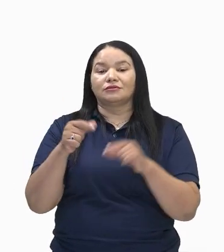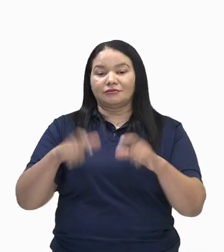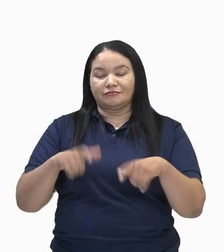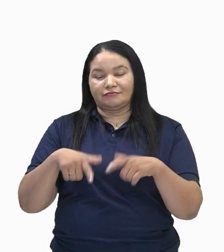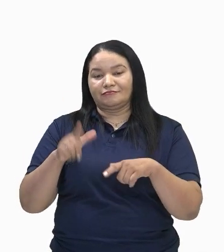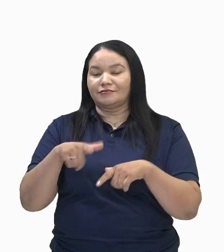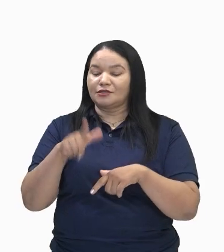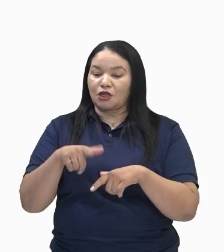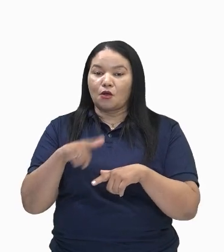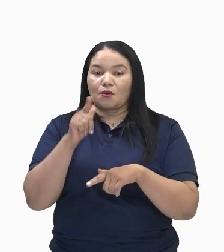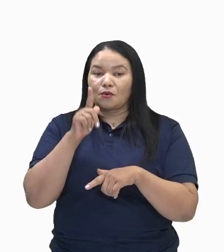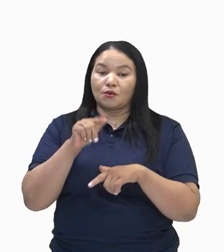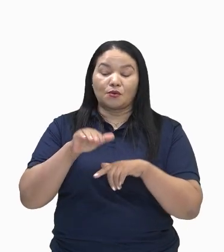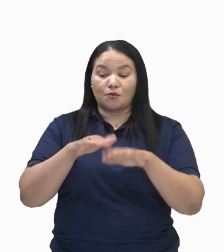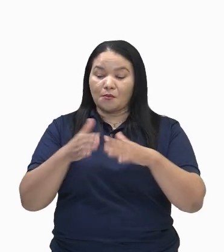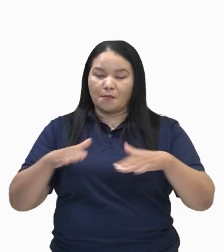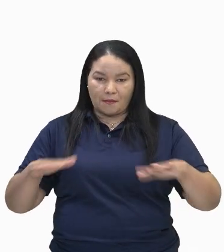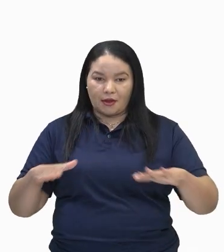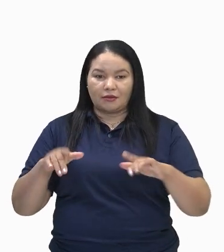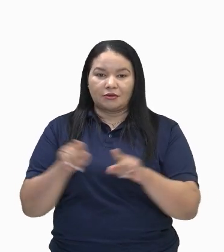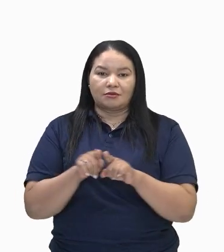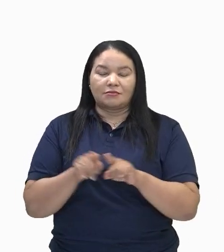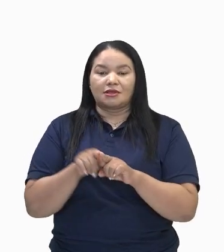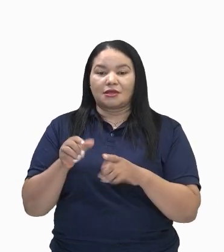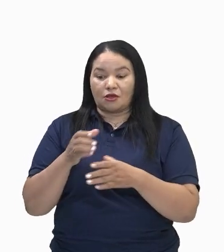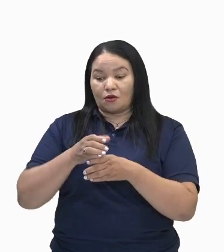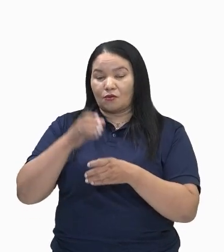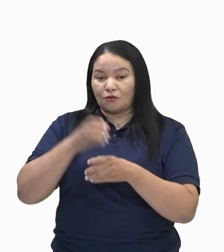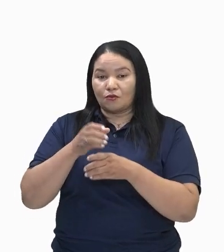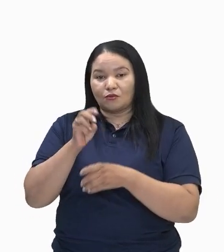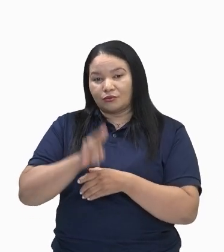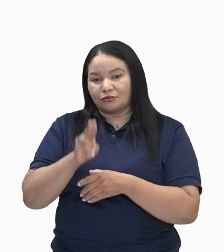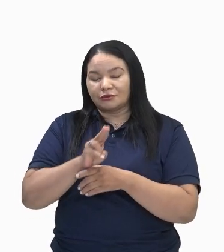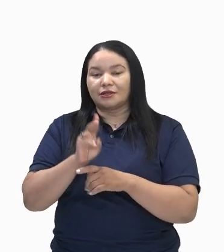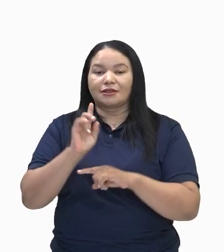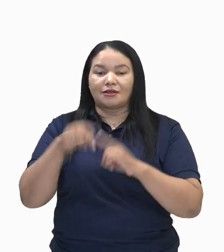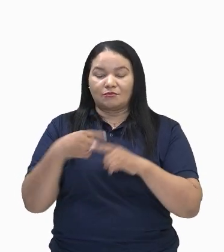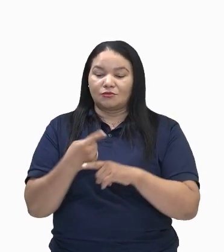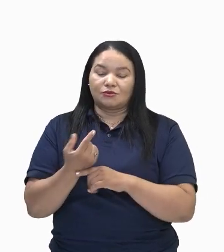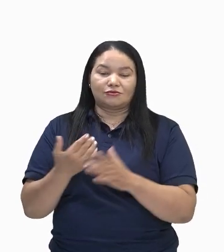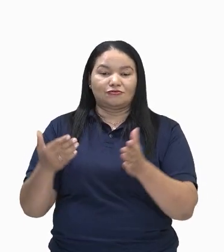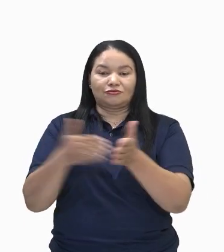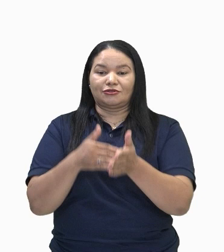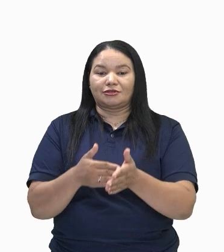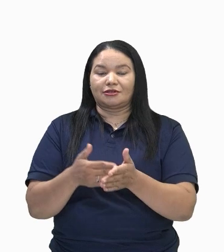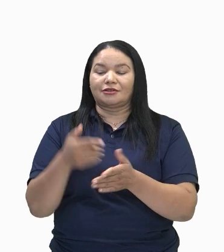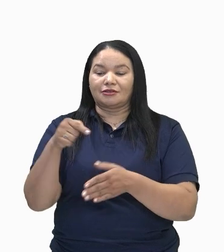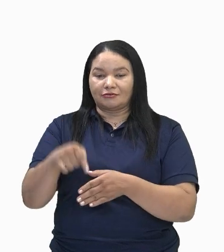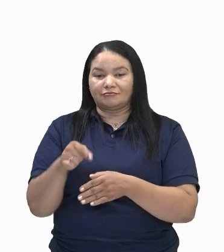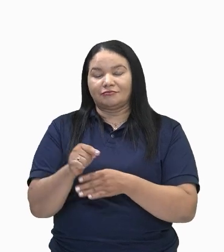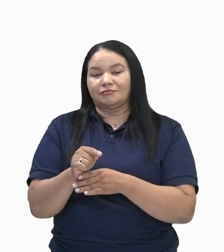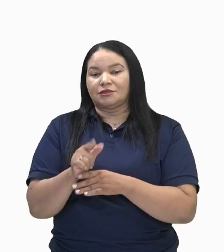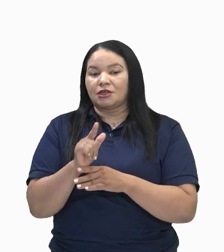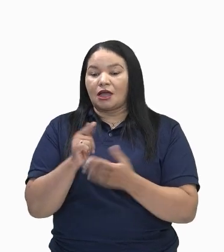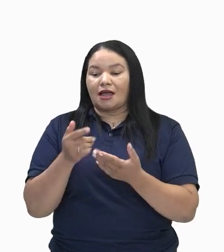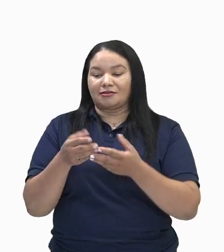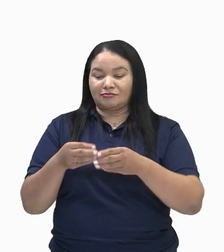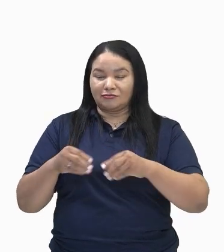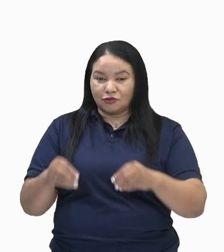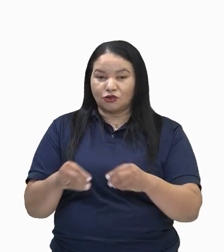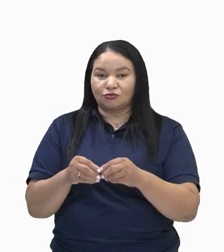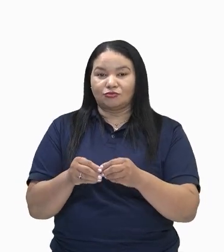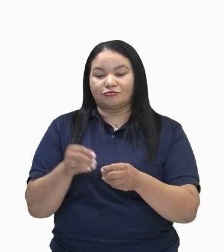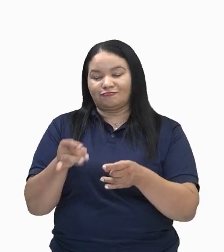ela deixa ali de ser um recipiente útil e vai se transformar em lixo a partir do momento em que é descartada. Então, é